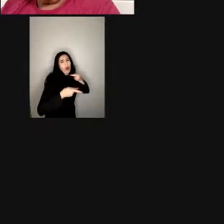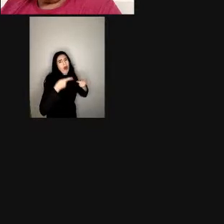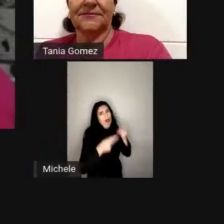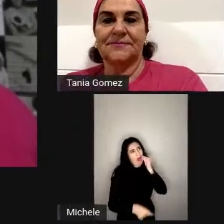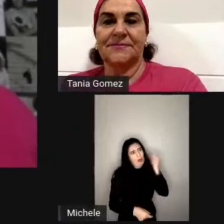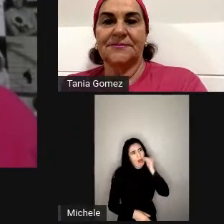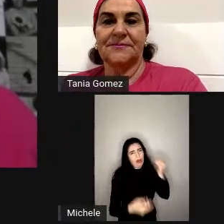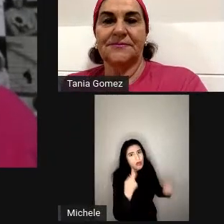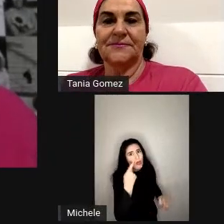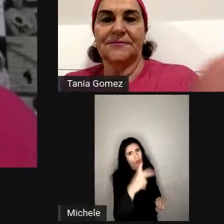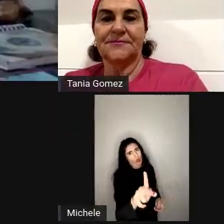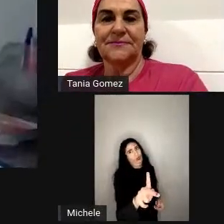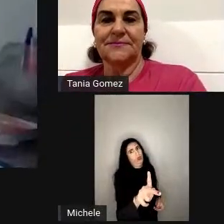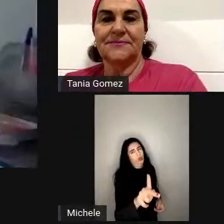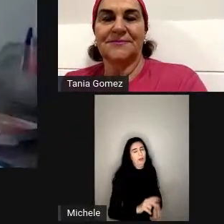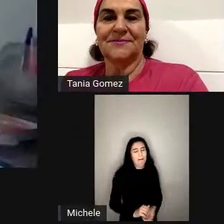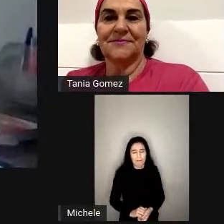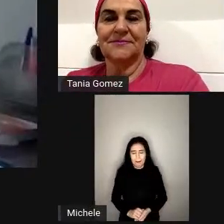experiência.